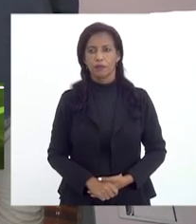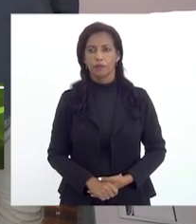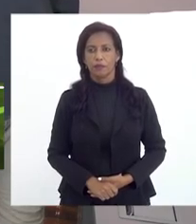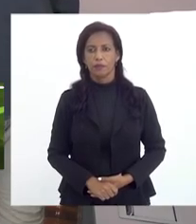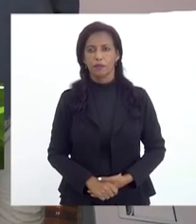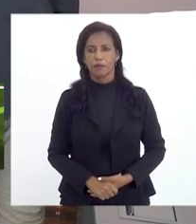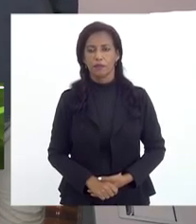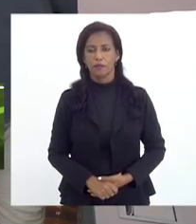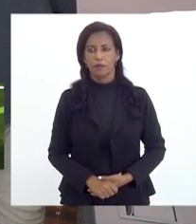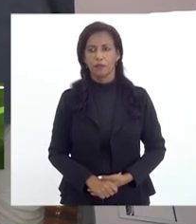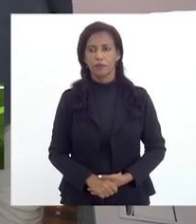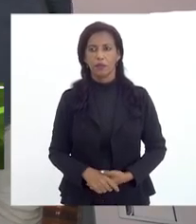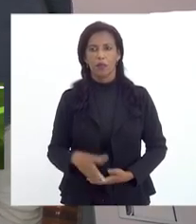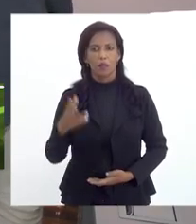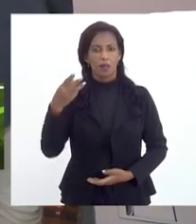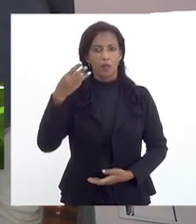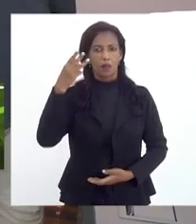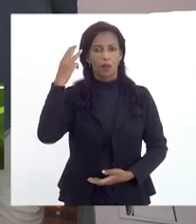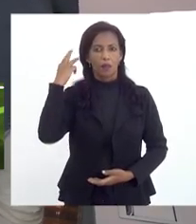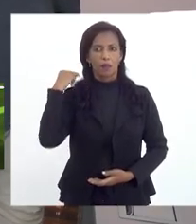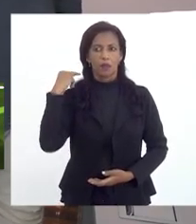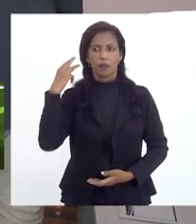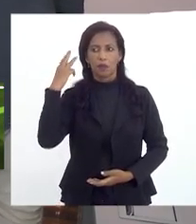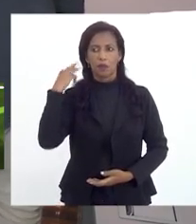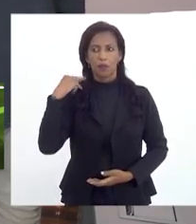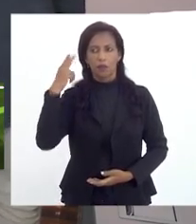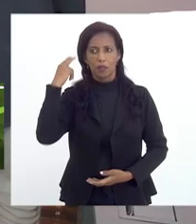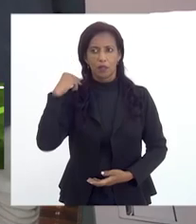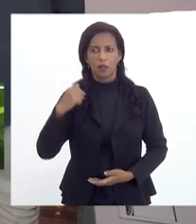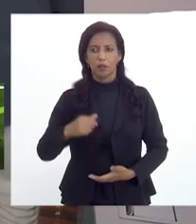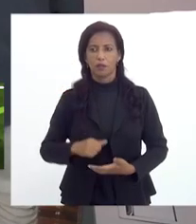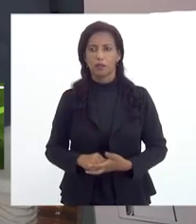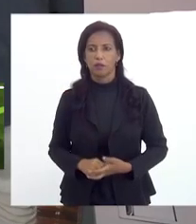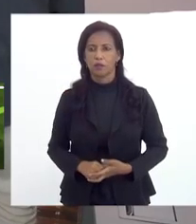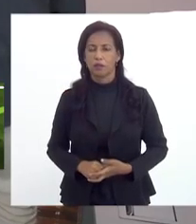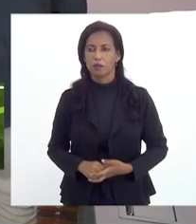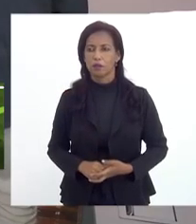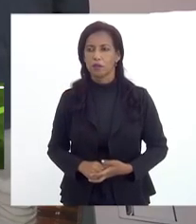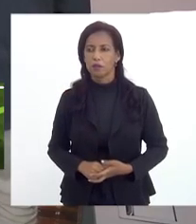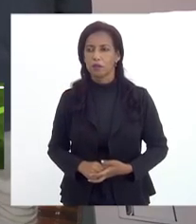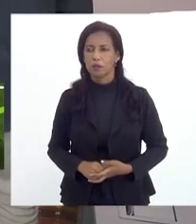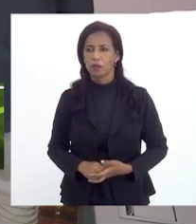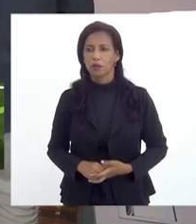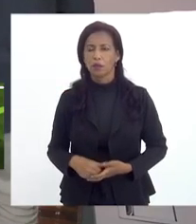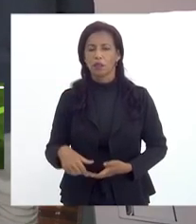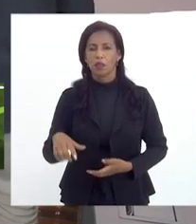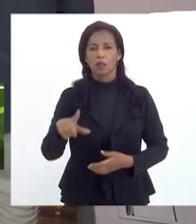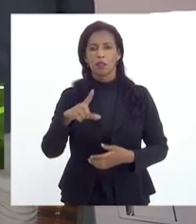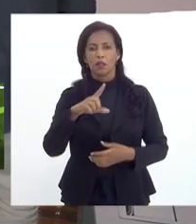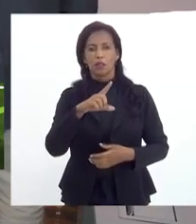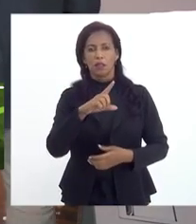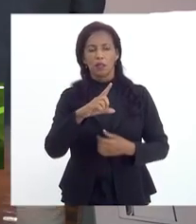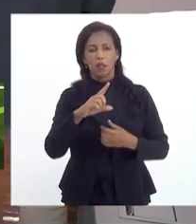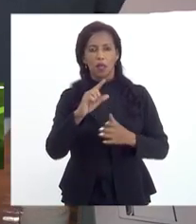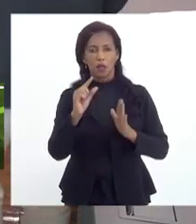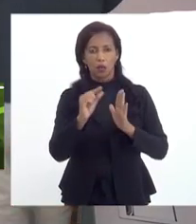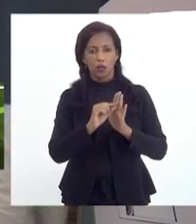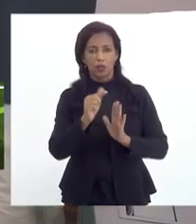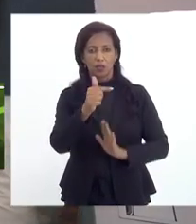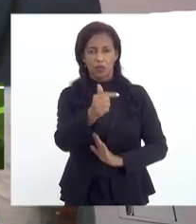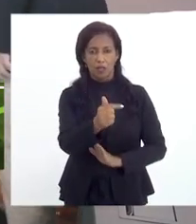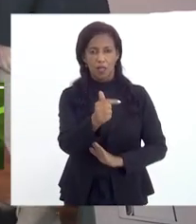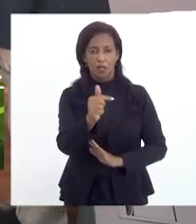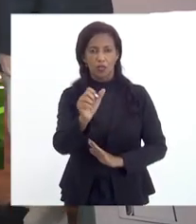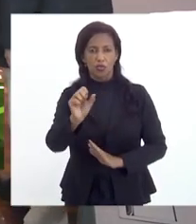Sérgio Aureliano Por favor Com a palavra Bom Com relação ao item 7F Que ele fala Os créditos